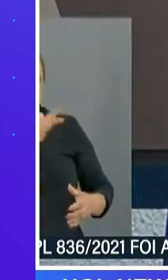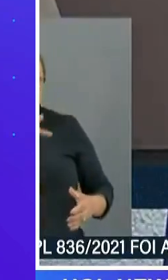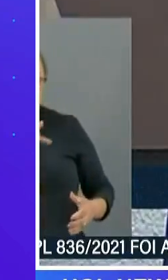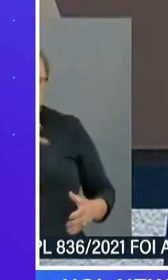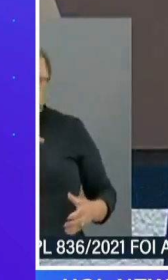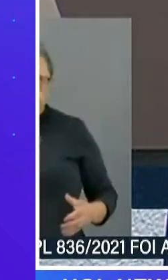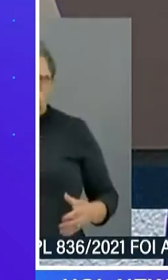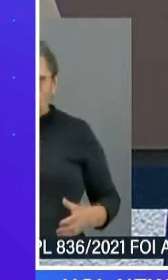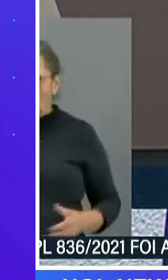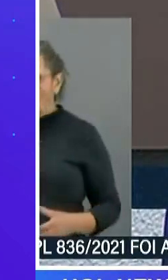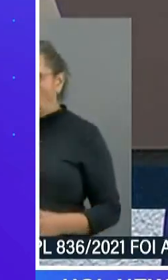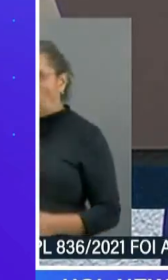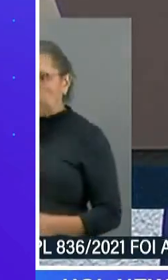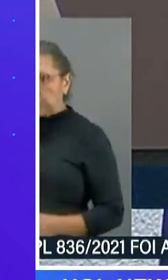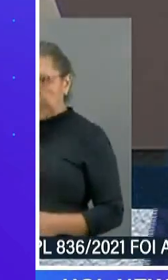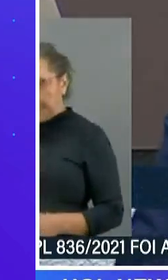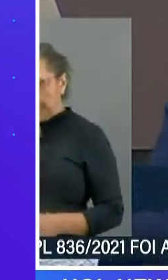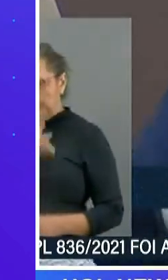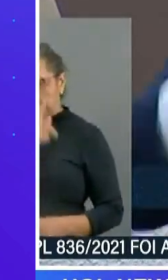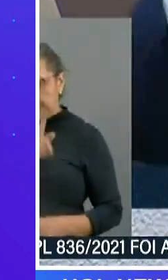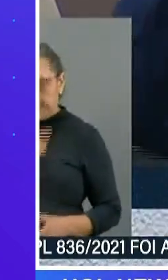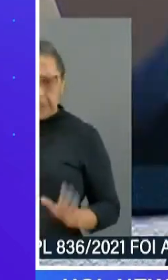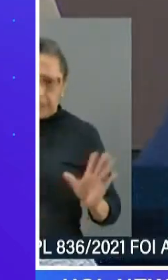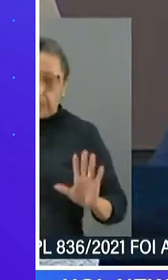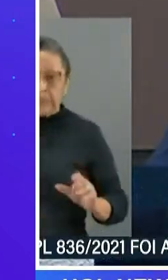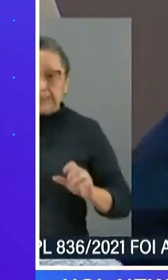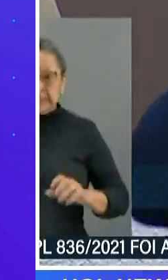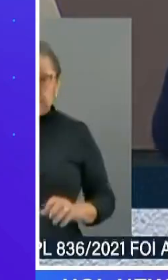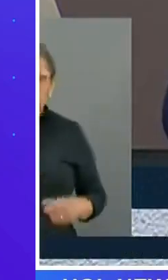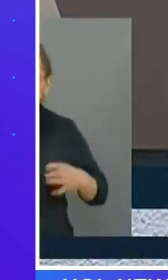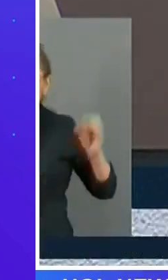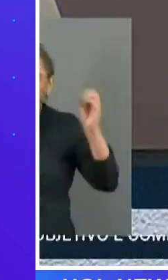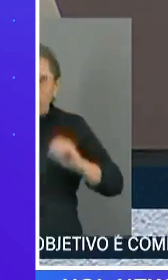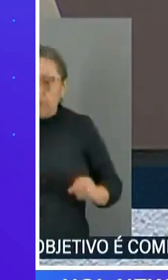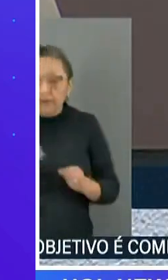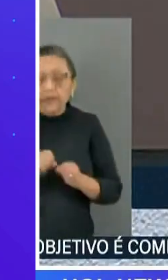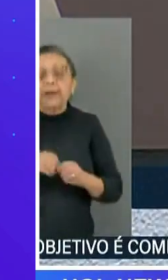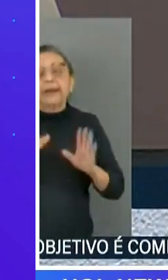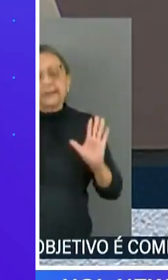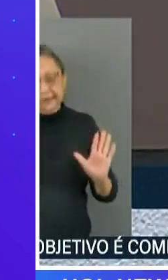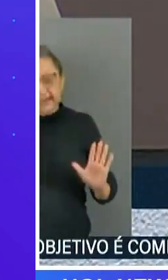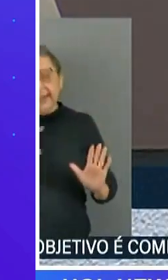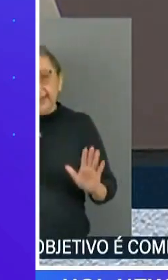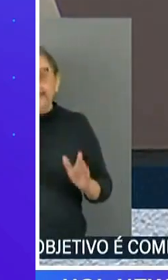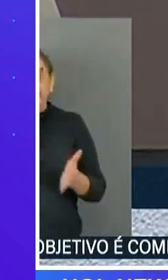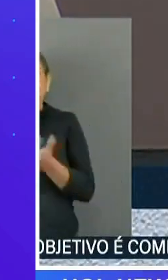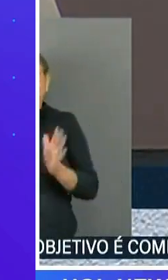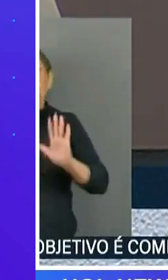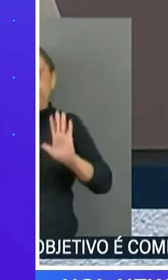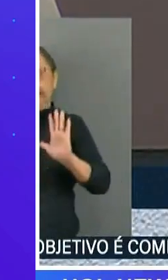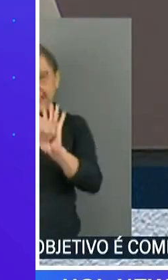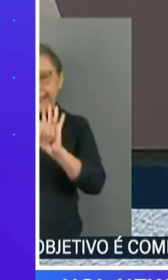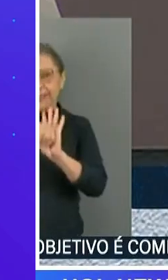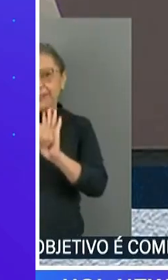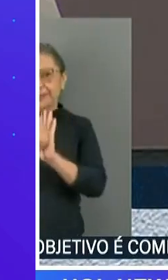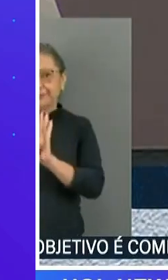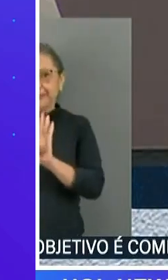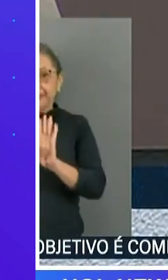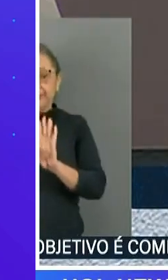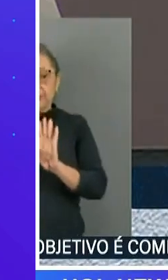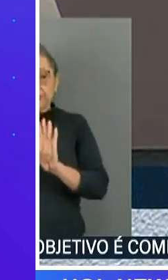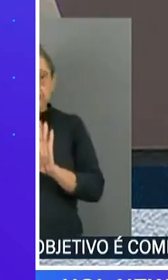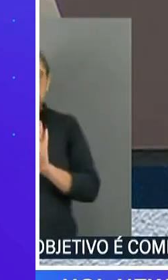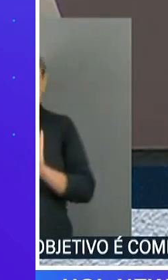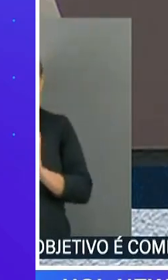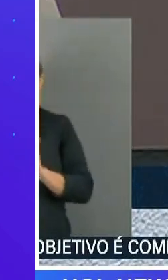discurso dele até aqui tem sido muito do tipo Olha eu sou um de vocês eu sou um político eu sou do Senado então assim